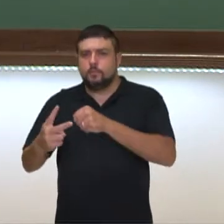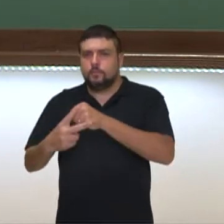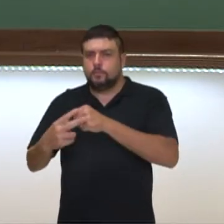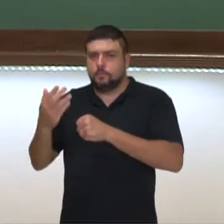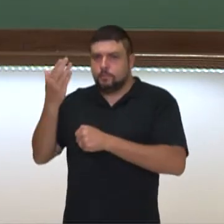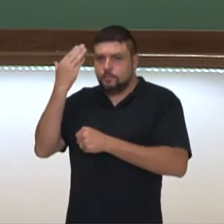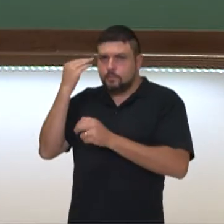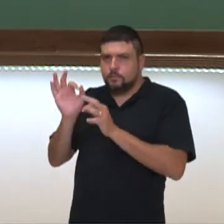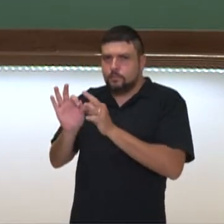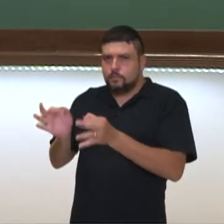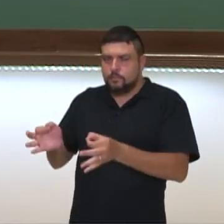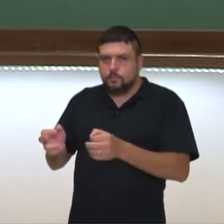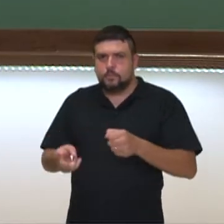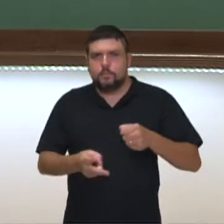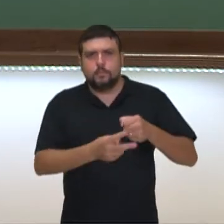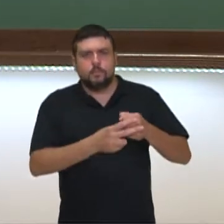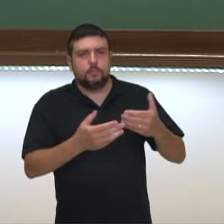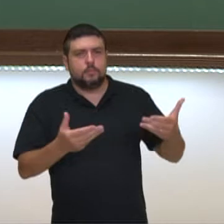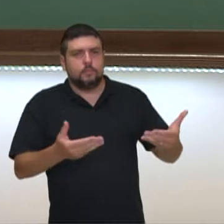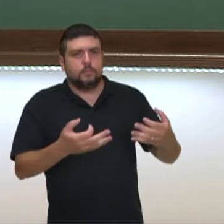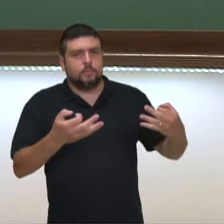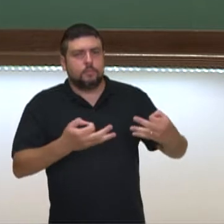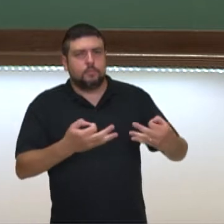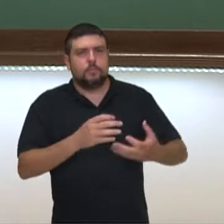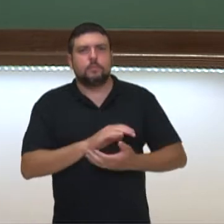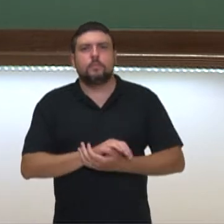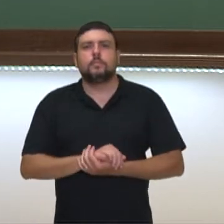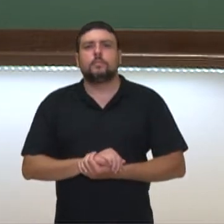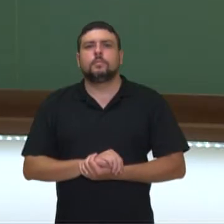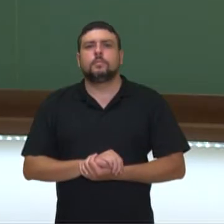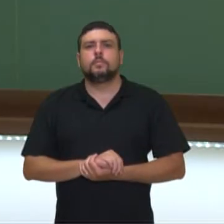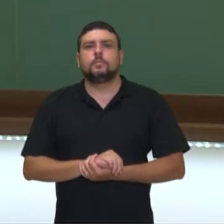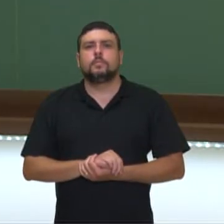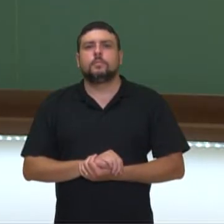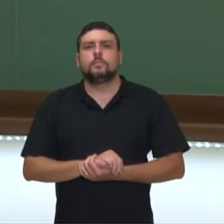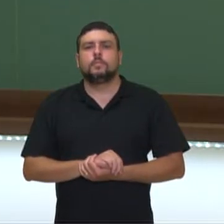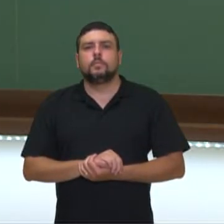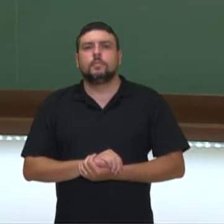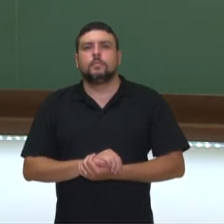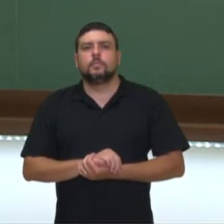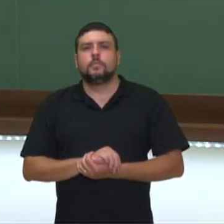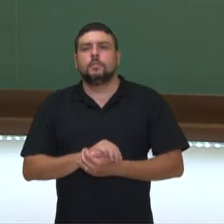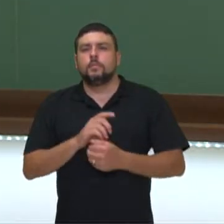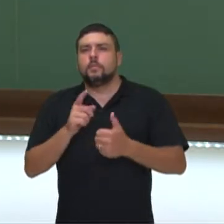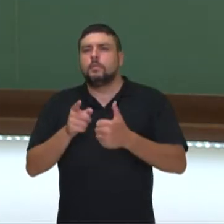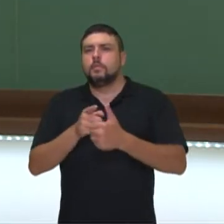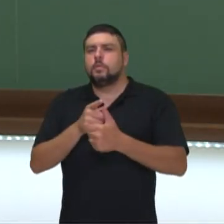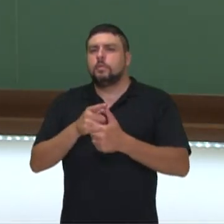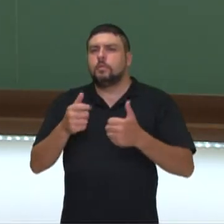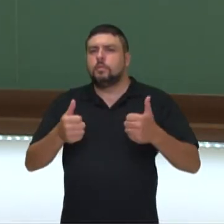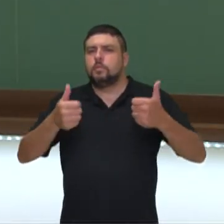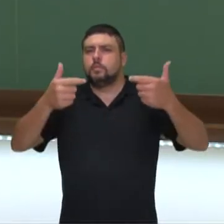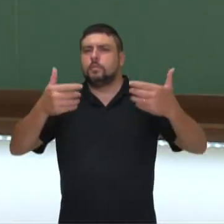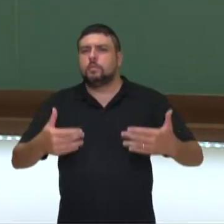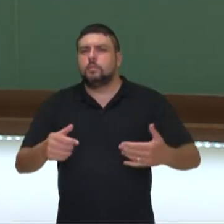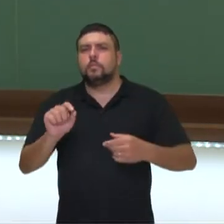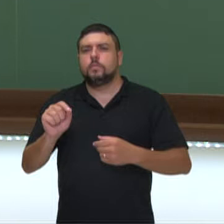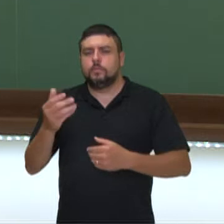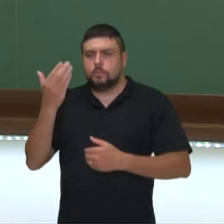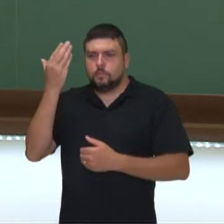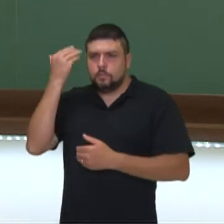e do presente perfeito. Vamos falar primeiramente sobre o simple past, sobre o